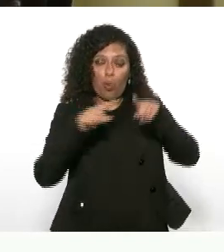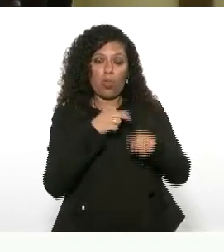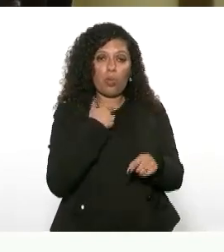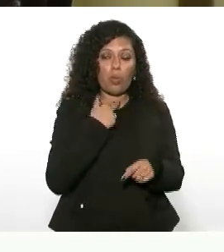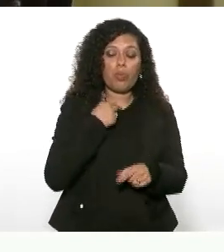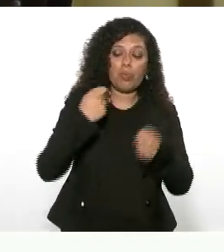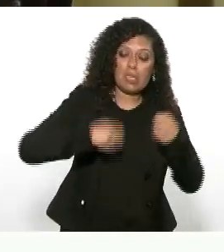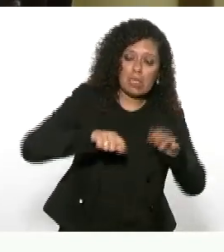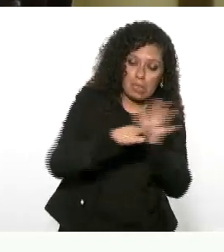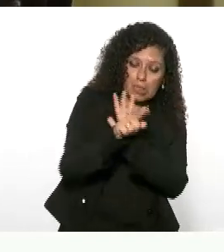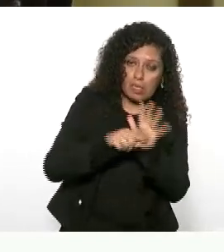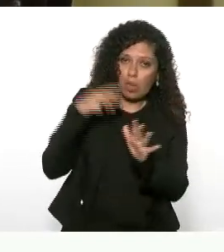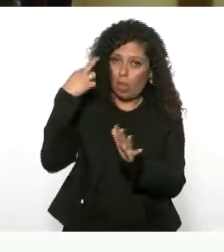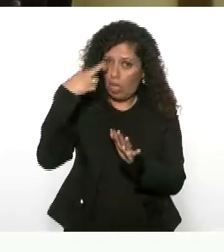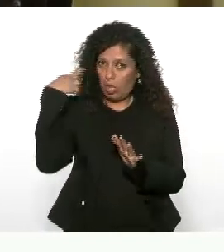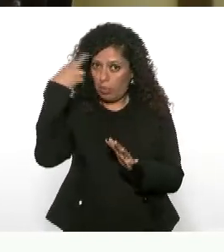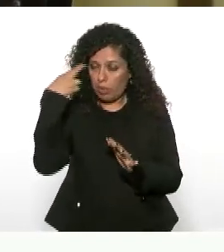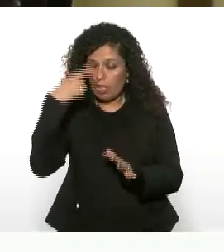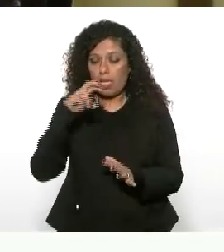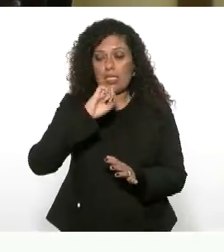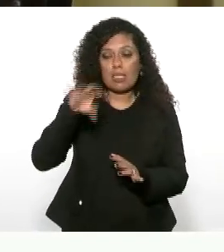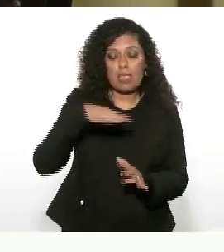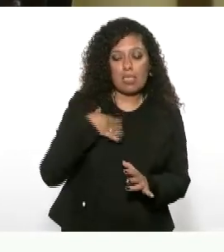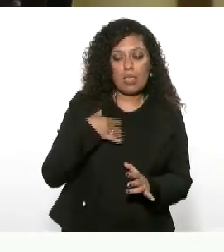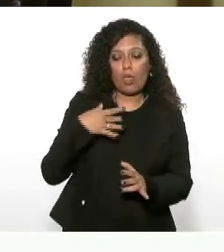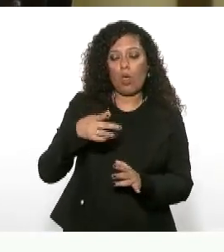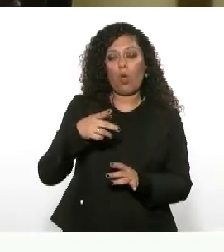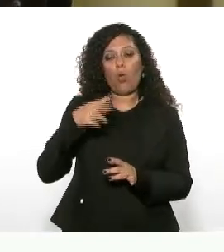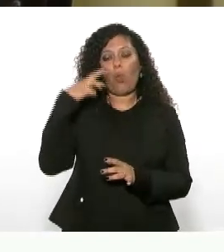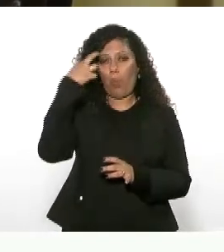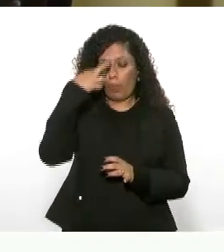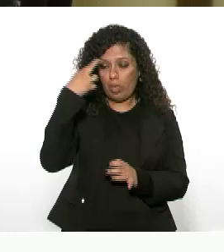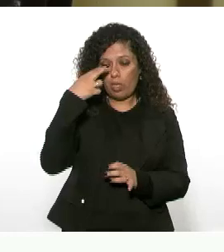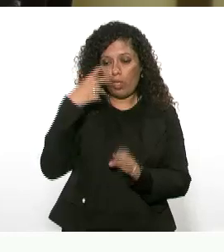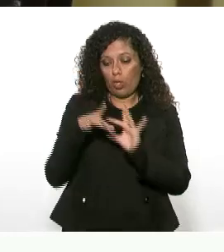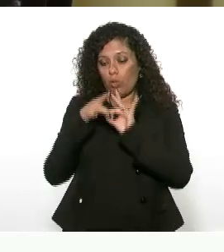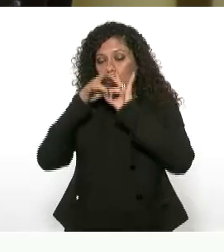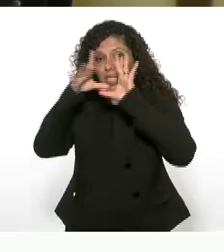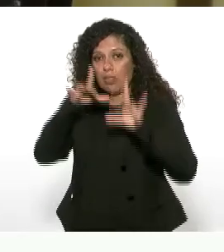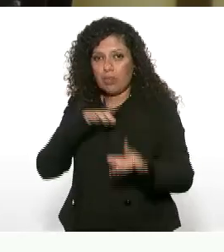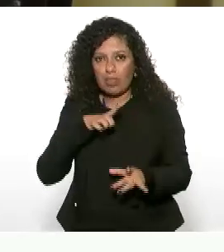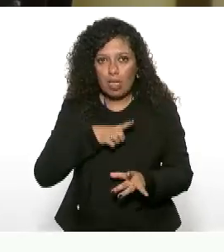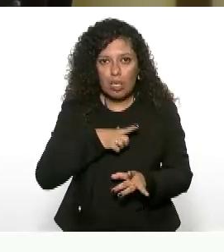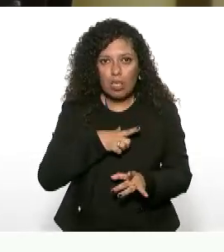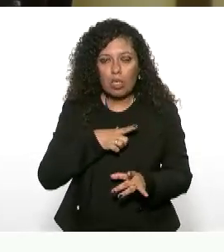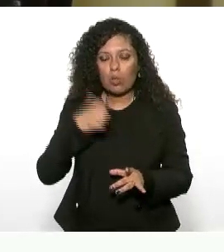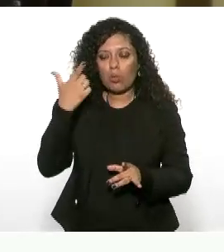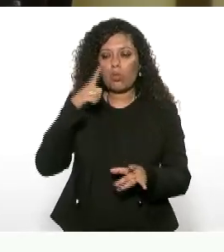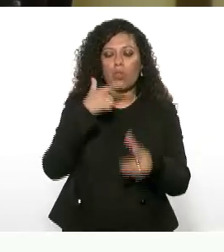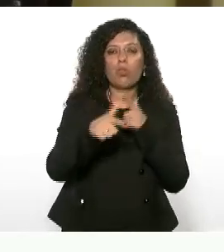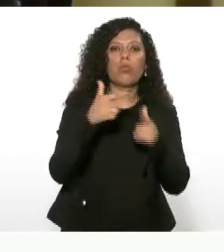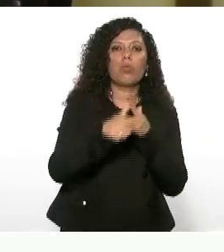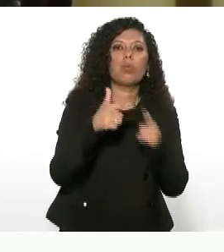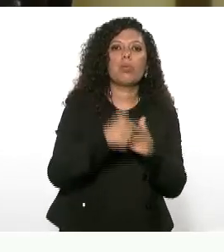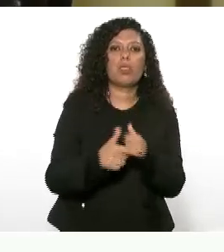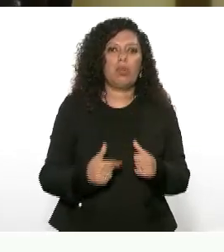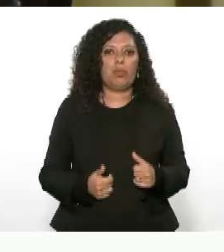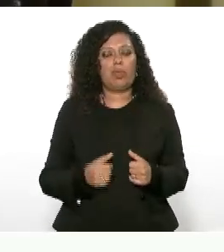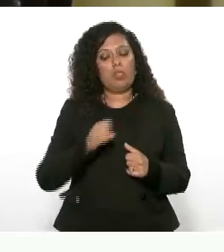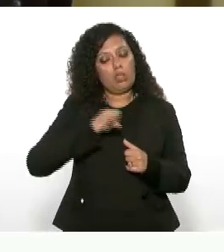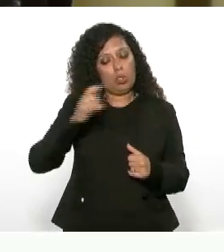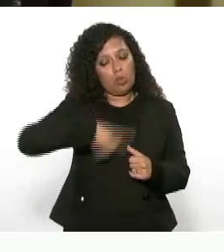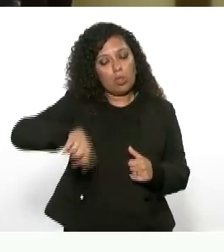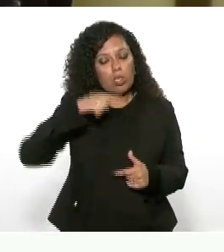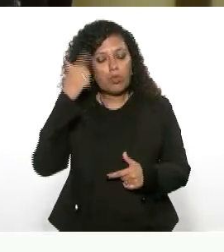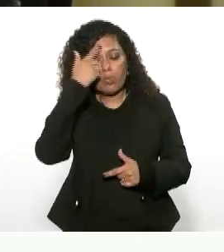perícia autônoma, eu passo a solucionar essas questões e atendo o ponto resolutivo da sentença para o Brasil. Então, esse é um eixo que a gente